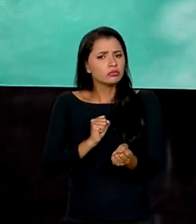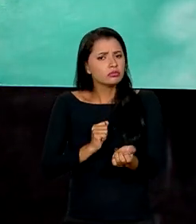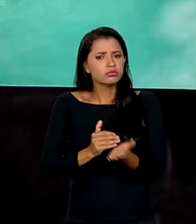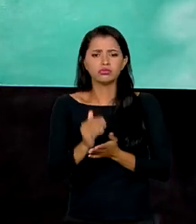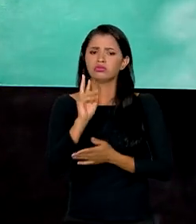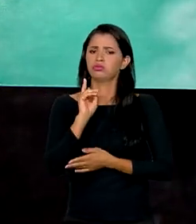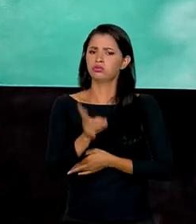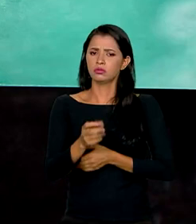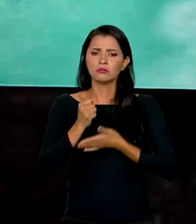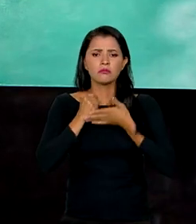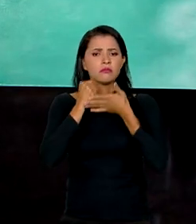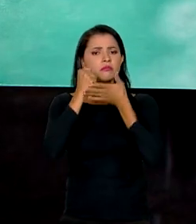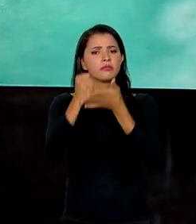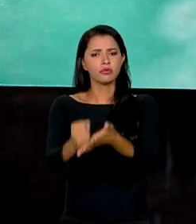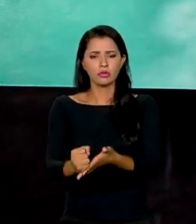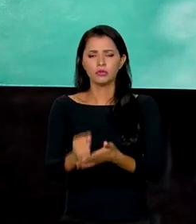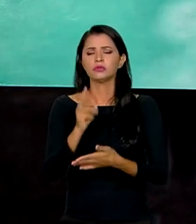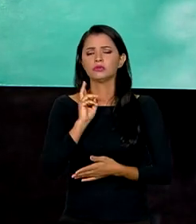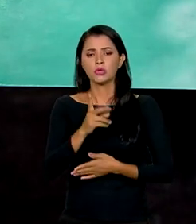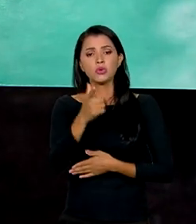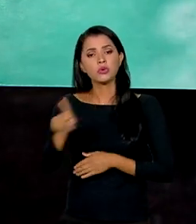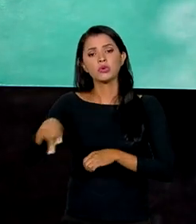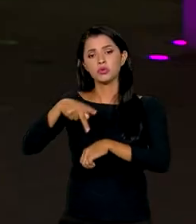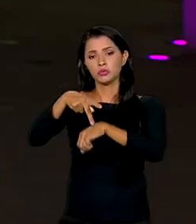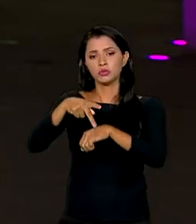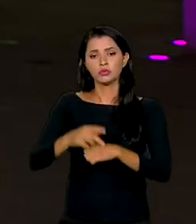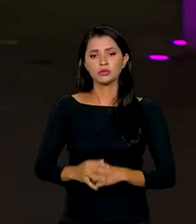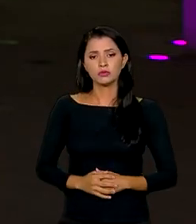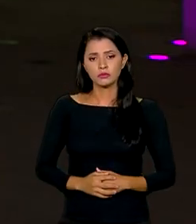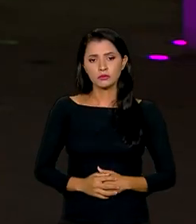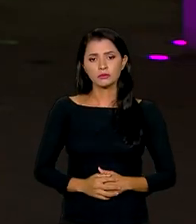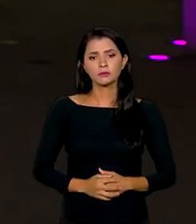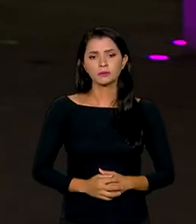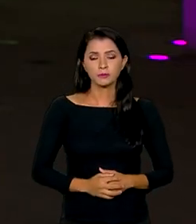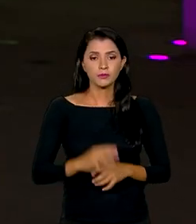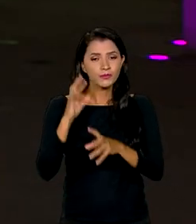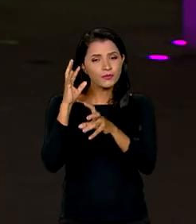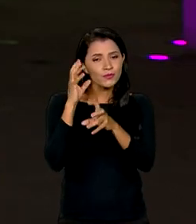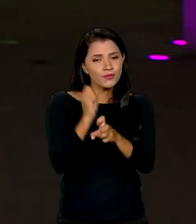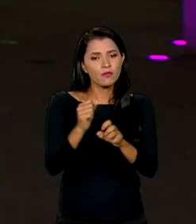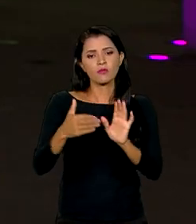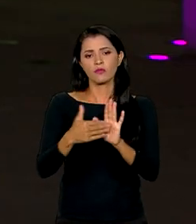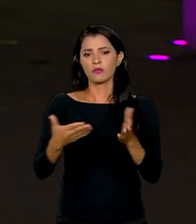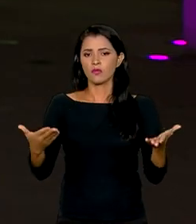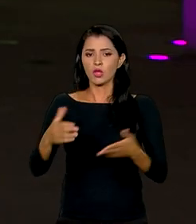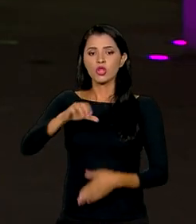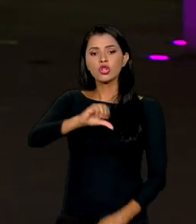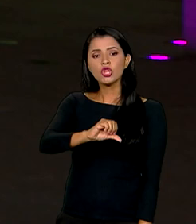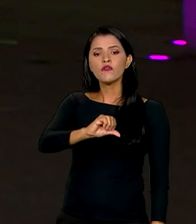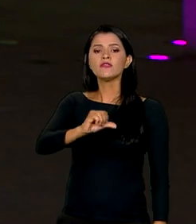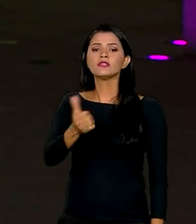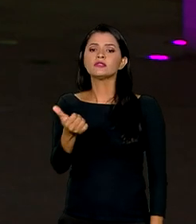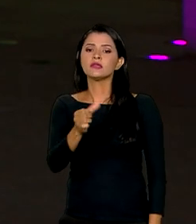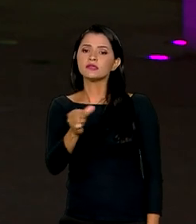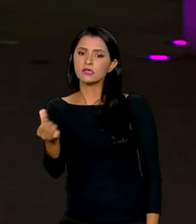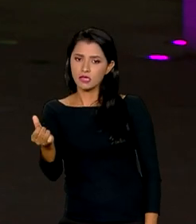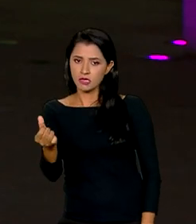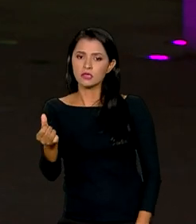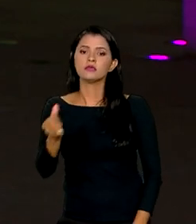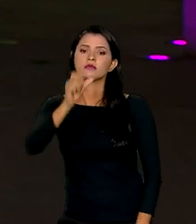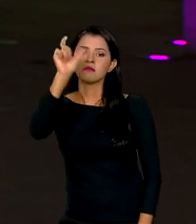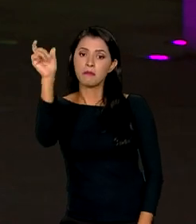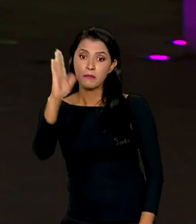de forma cooperativa outros países. No total, até agora, 916 brasileiros